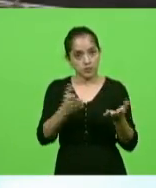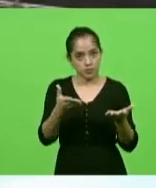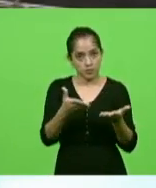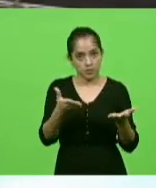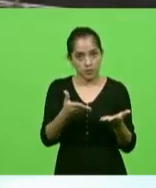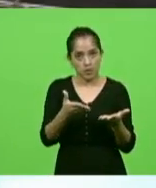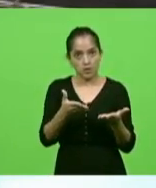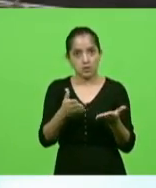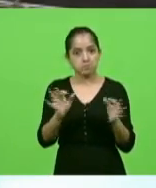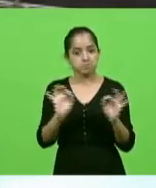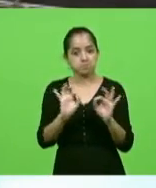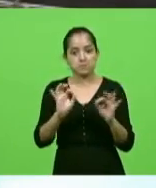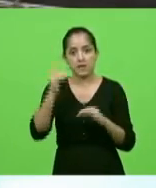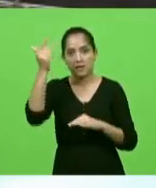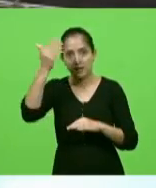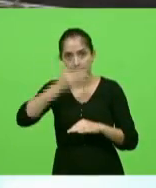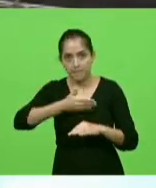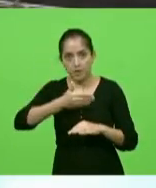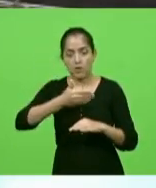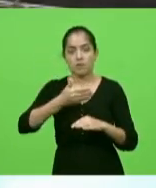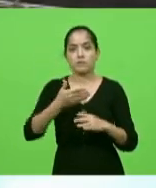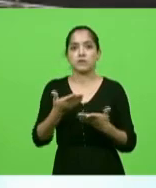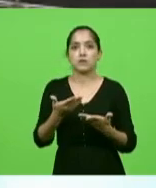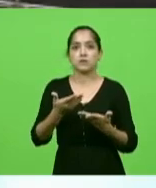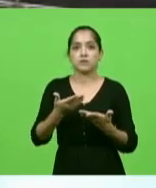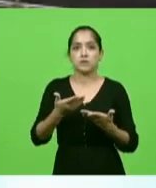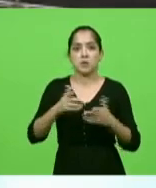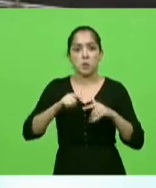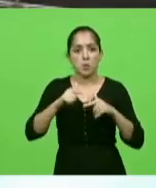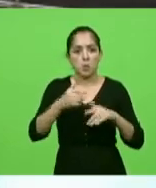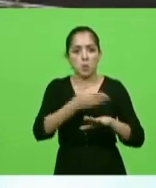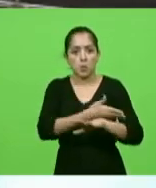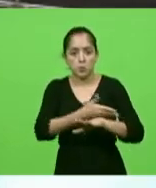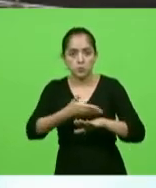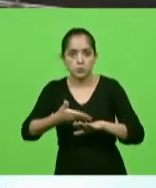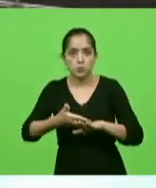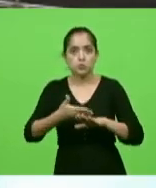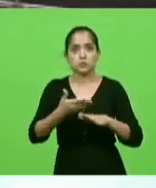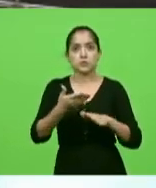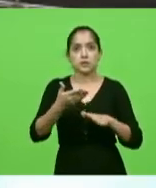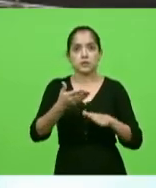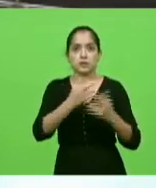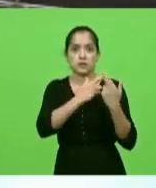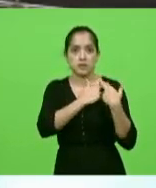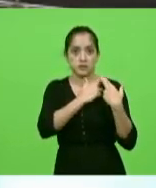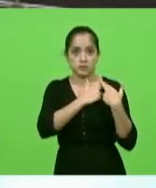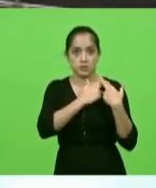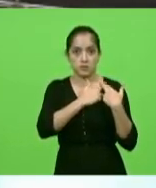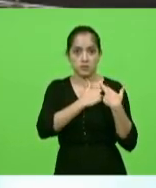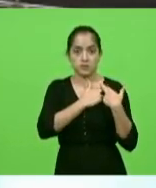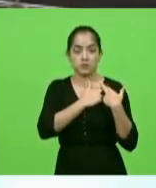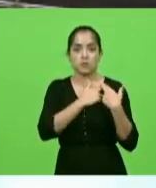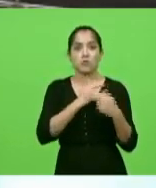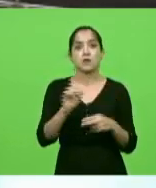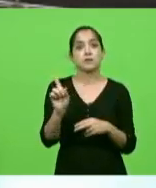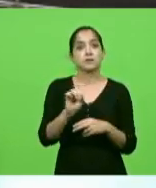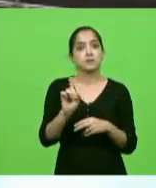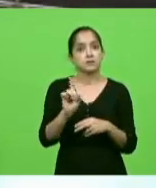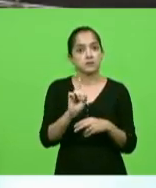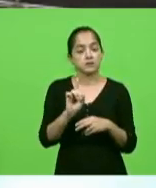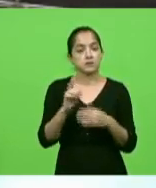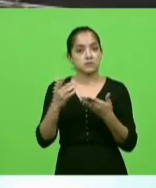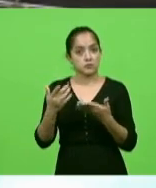e sem nenhuma prova atribuir conduta diversa que não responsabilização que a não